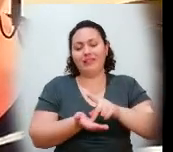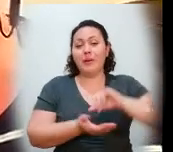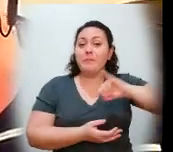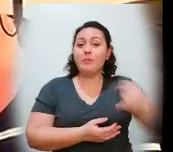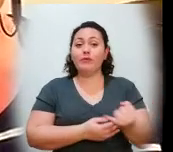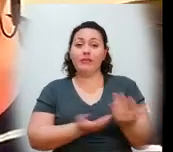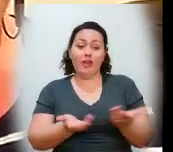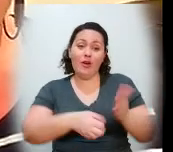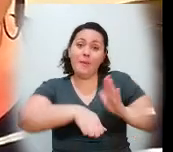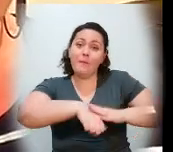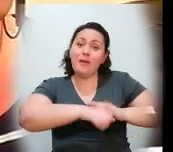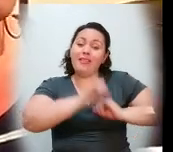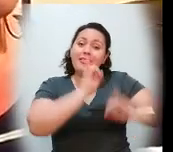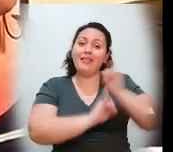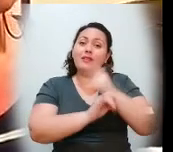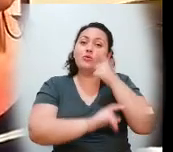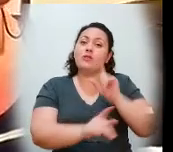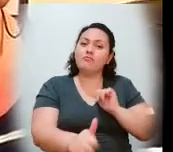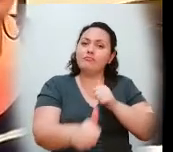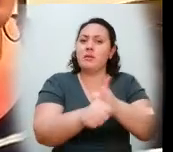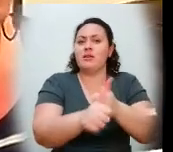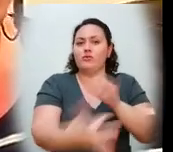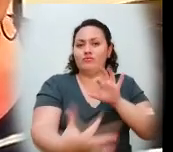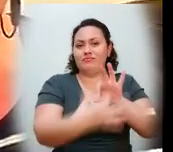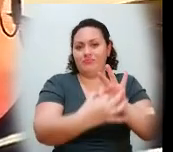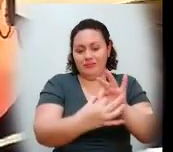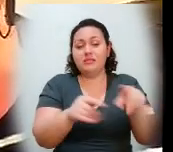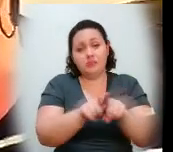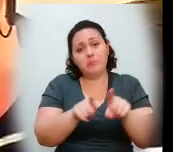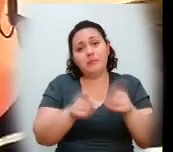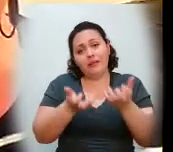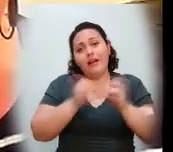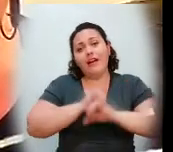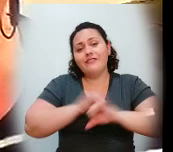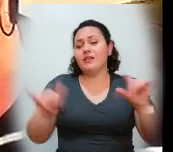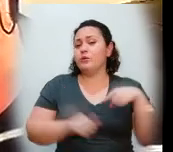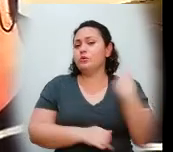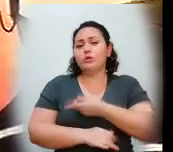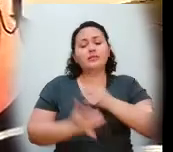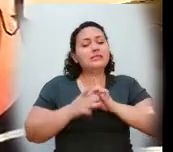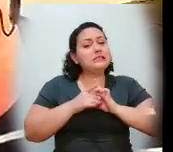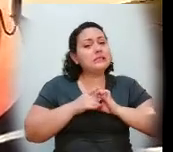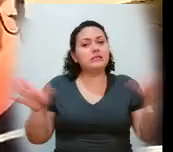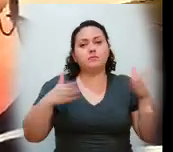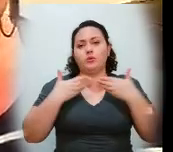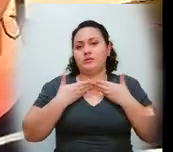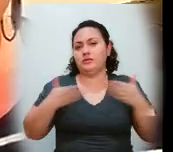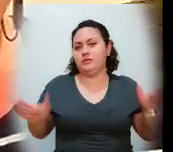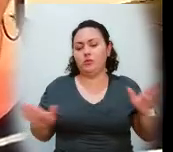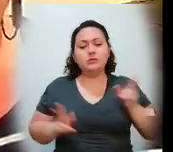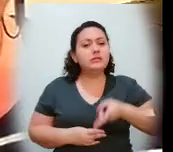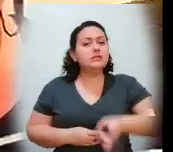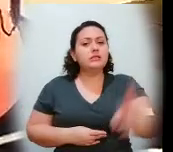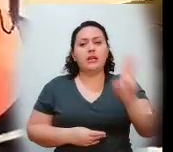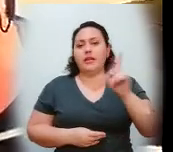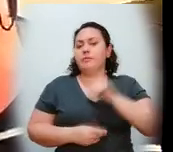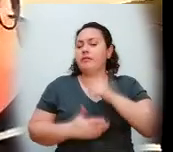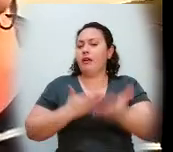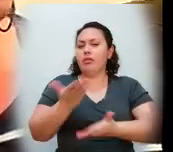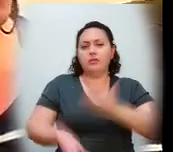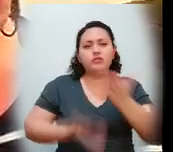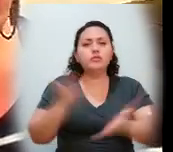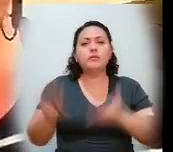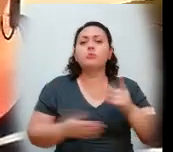para a gente se aproximar, né? E também dizer que nós estamos à disposição. Nós continuamos os nossos atendimentos, nós